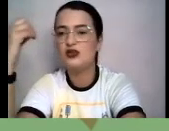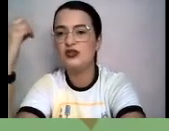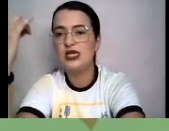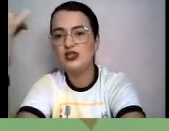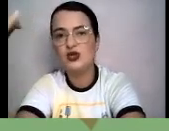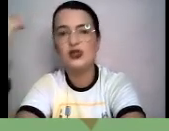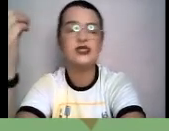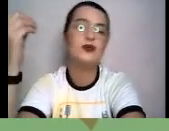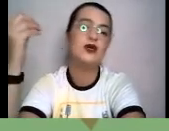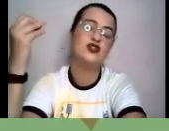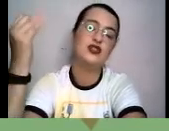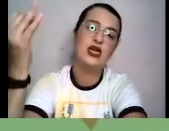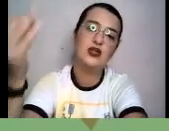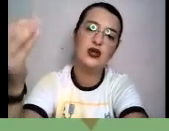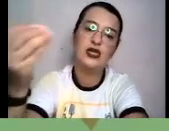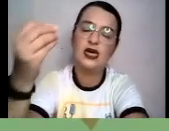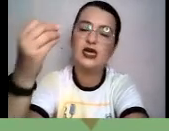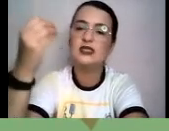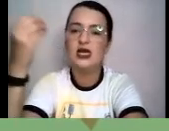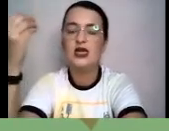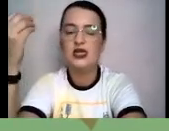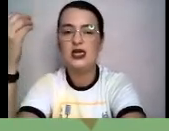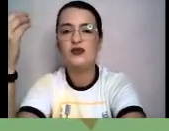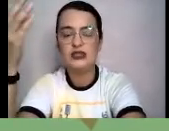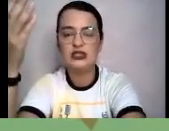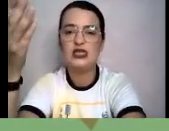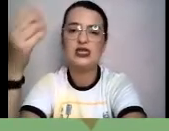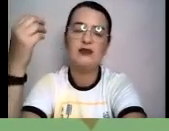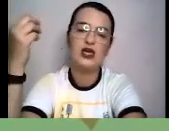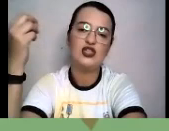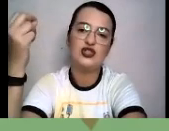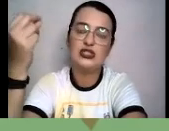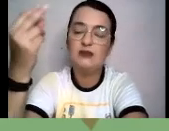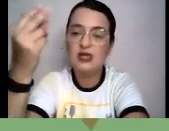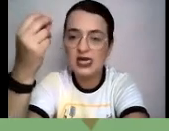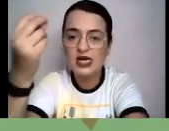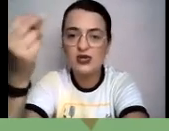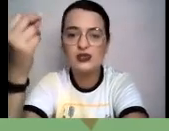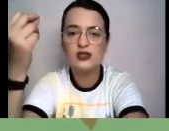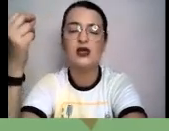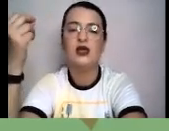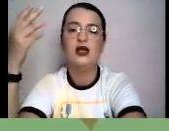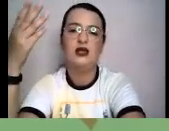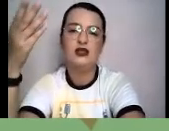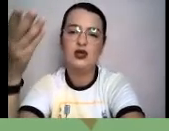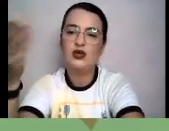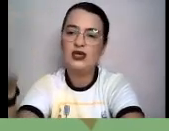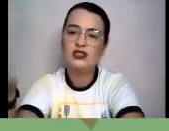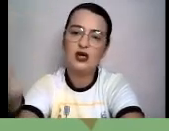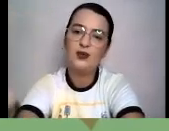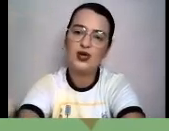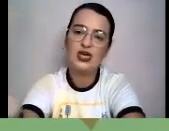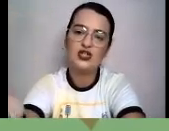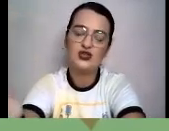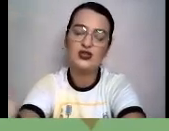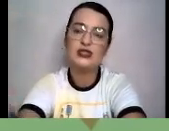por questões religiosas, por questões territoriais, né? Você já sabe, questões de minérios. Então, não é